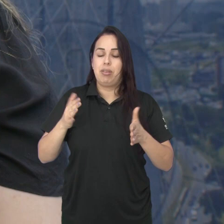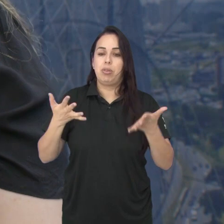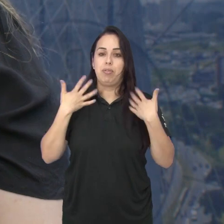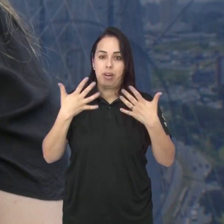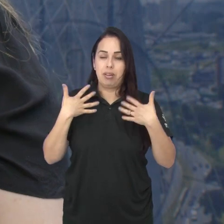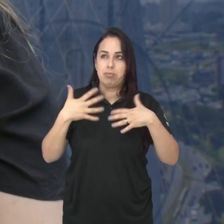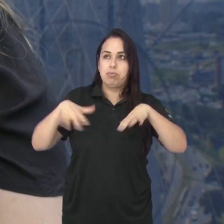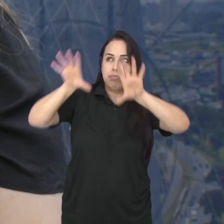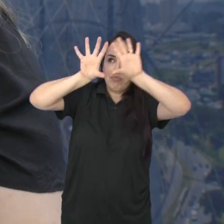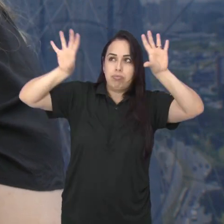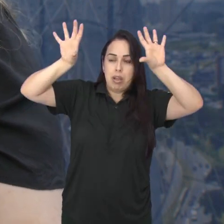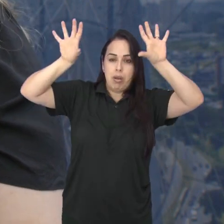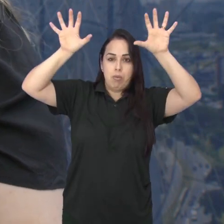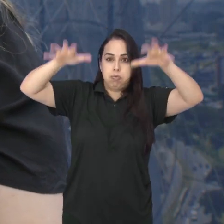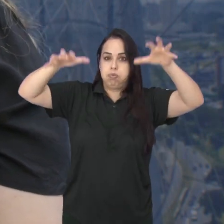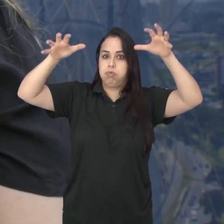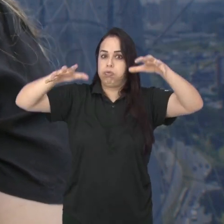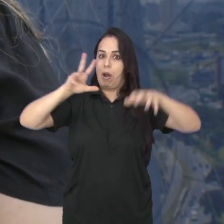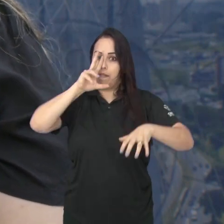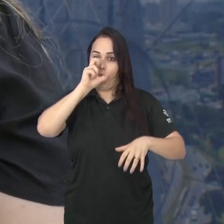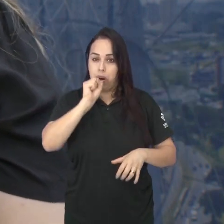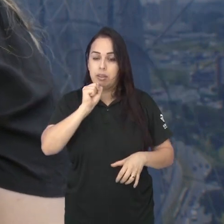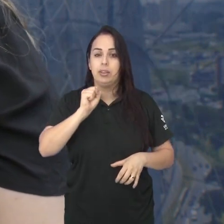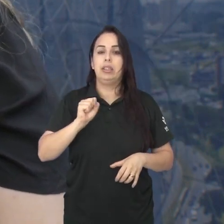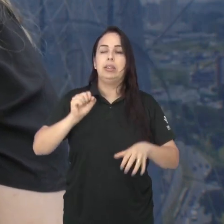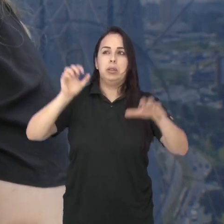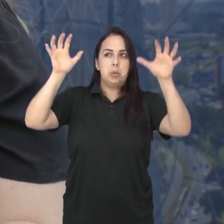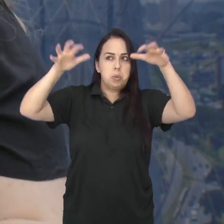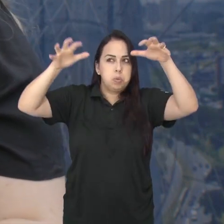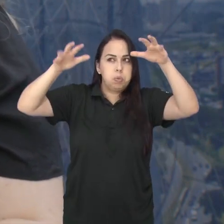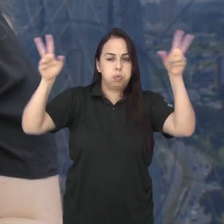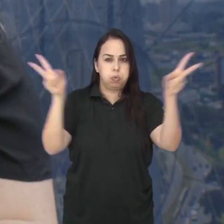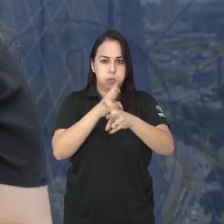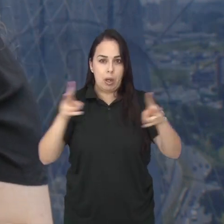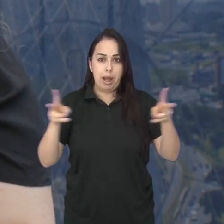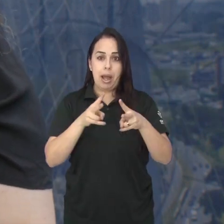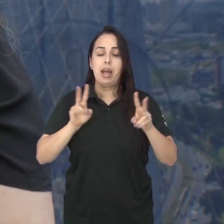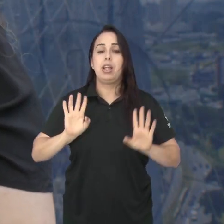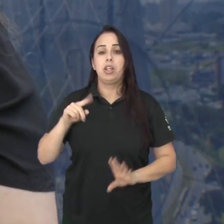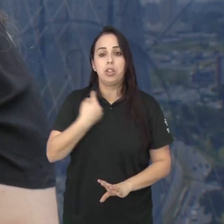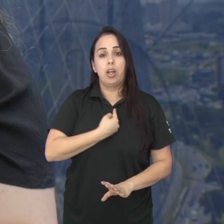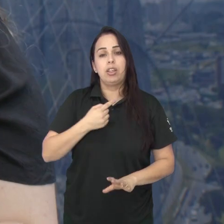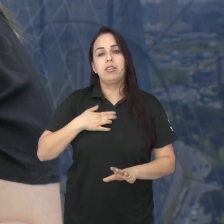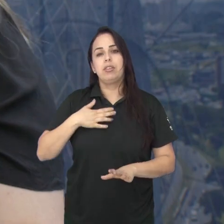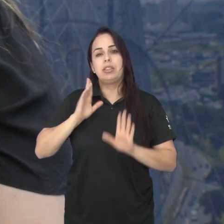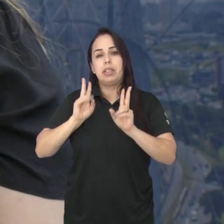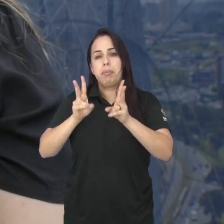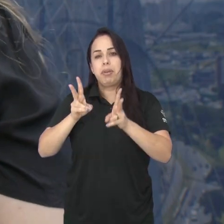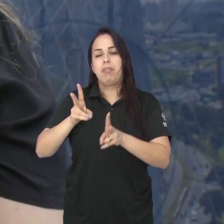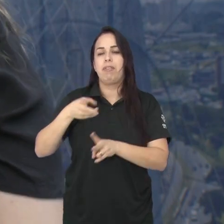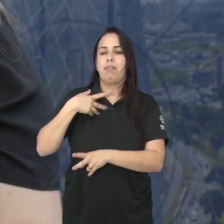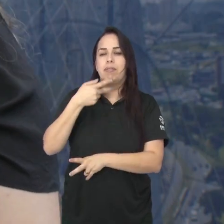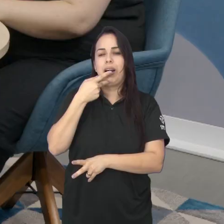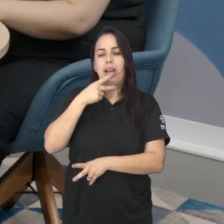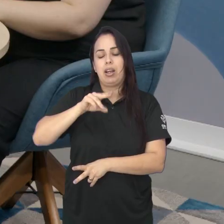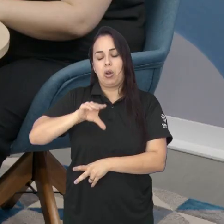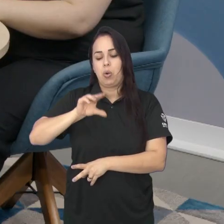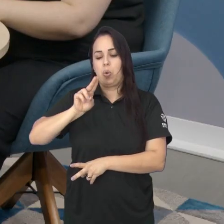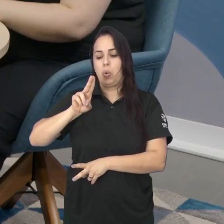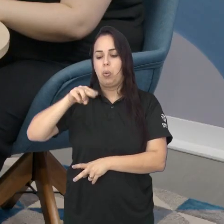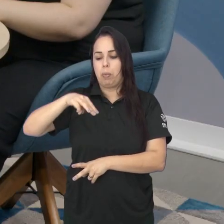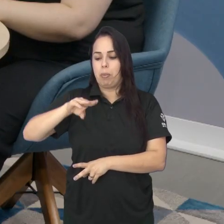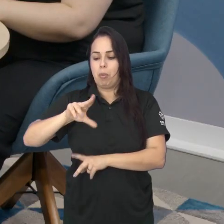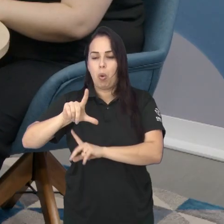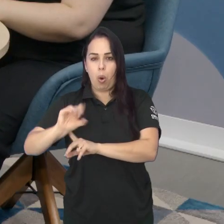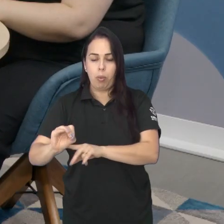do verão. São as células que a gente popularmente conhece como tempestade, na meteorologia a gente chama de cumulonimbus. E o